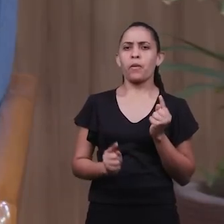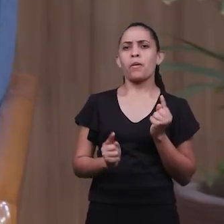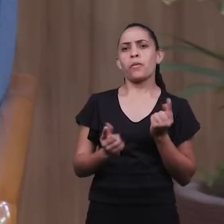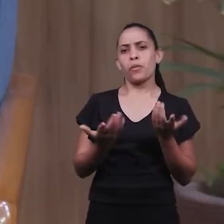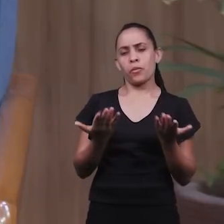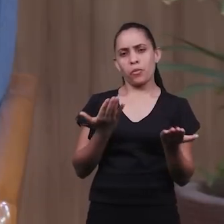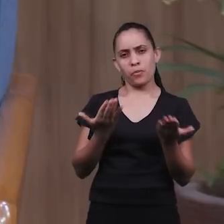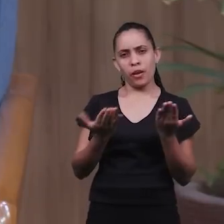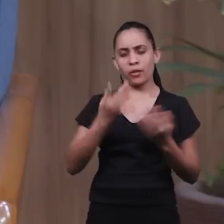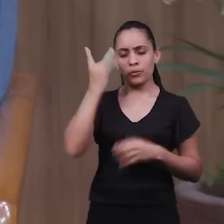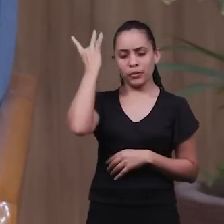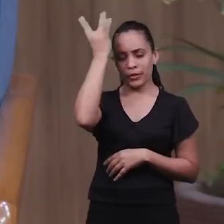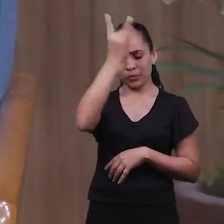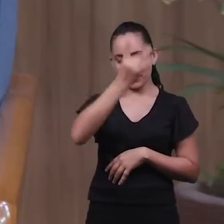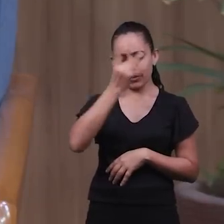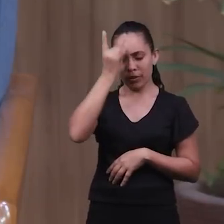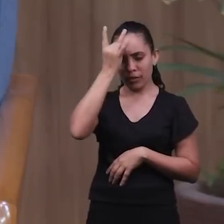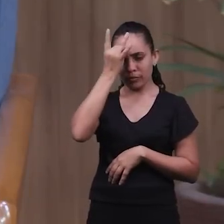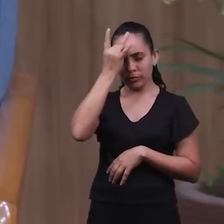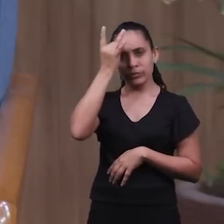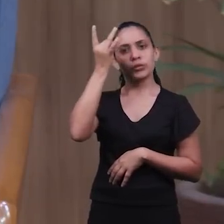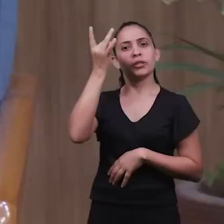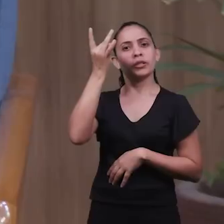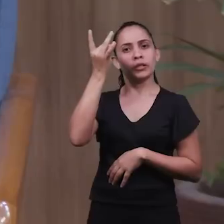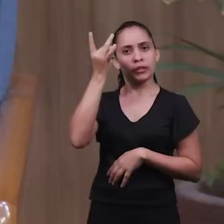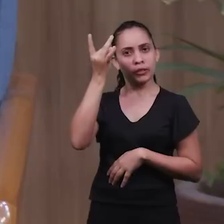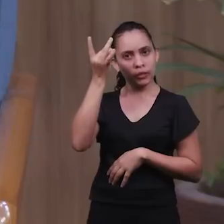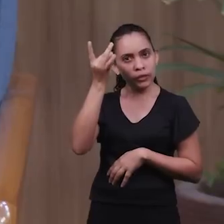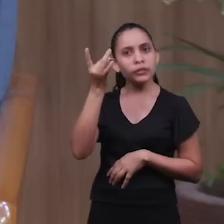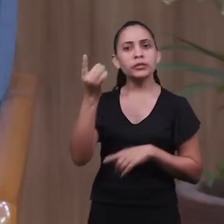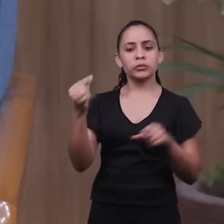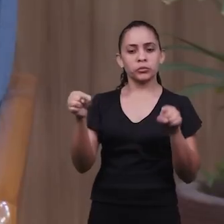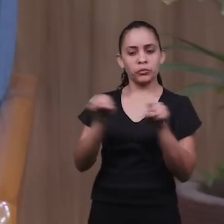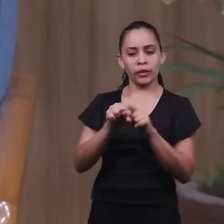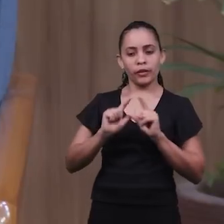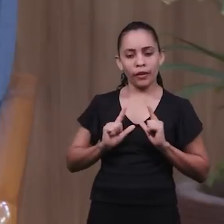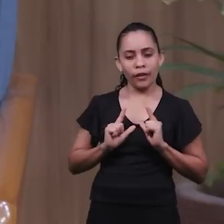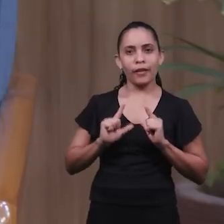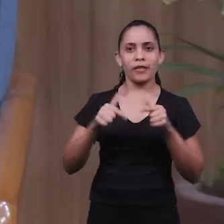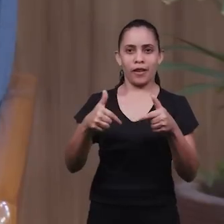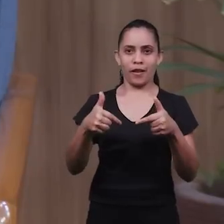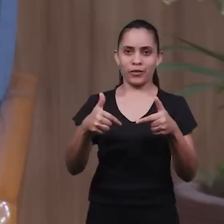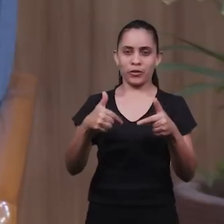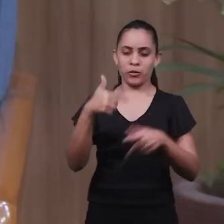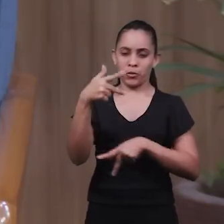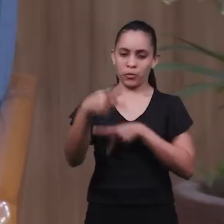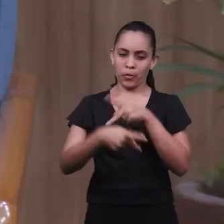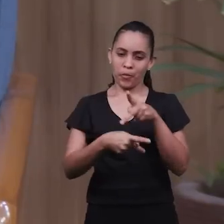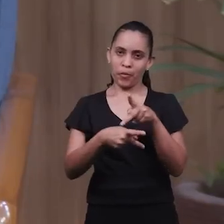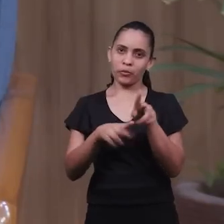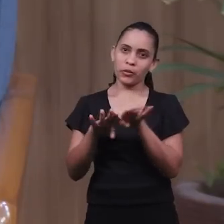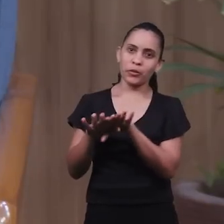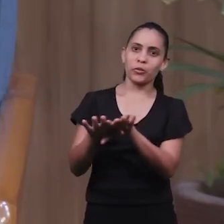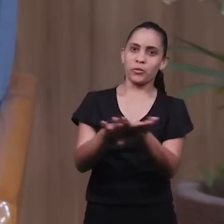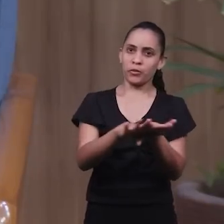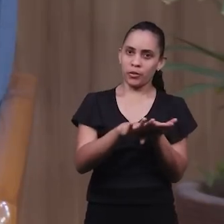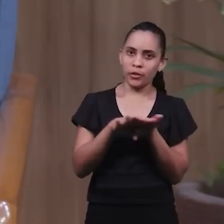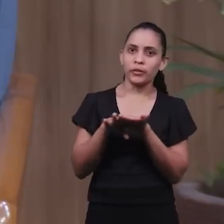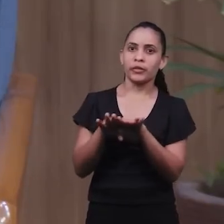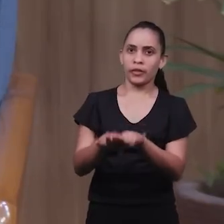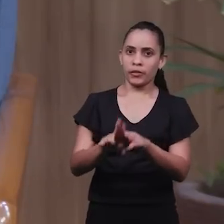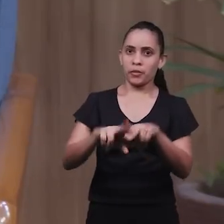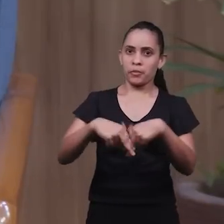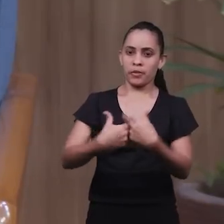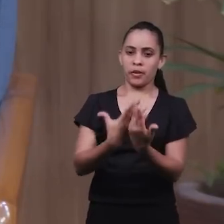o Espírito Santo, que é o mesmo em todo esse corpo. E neste corpo, pela operação do